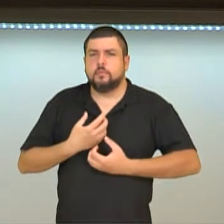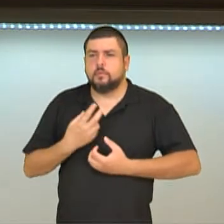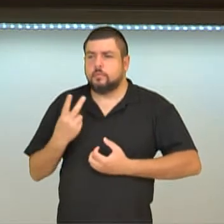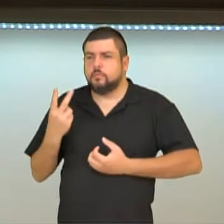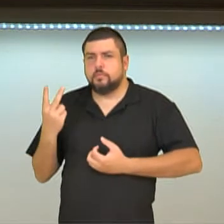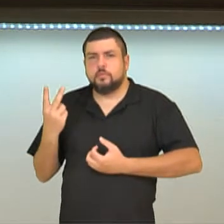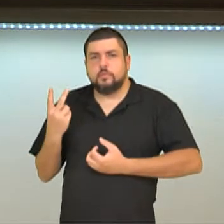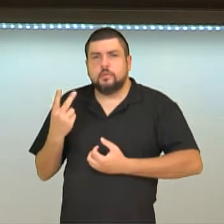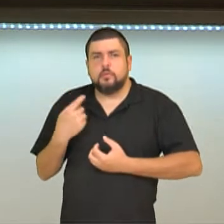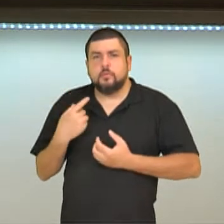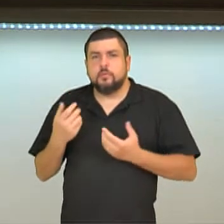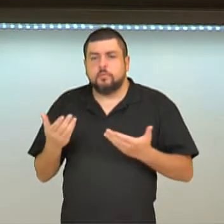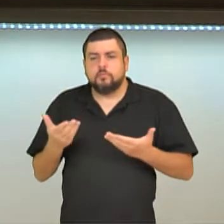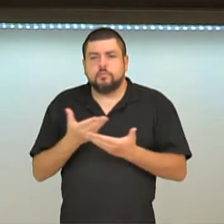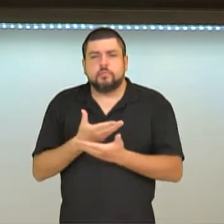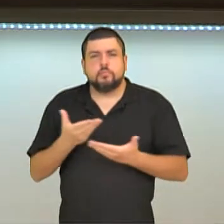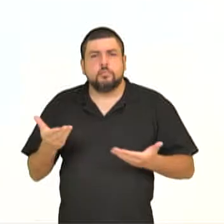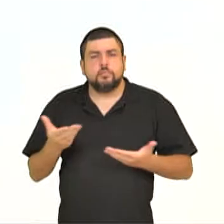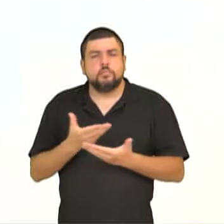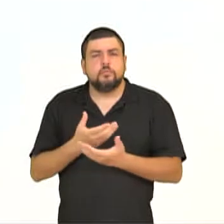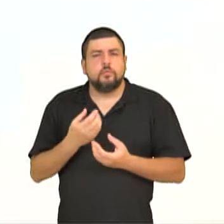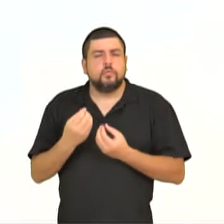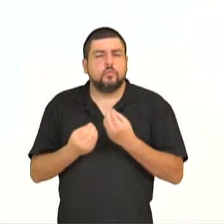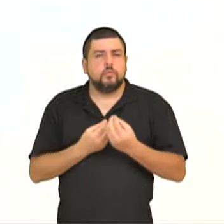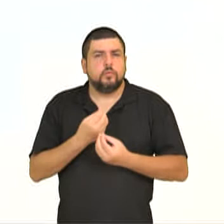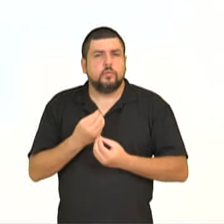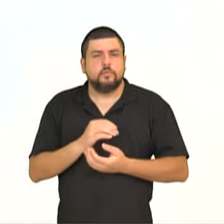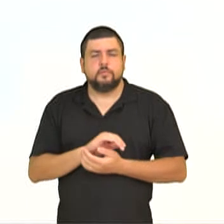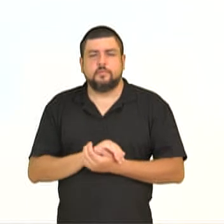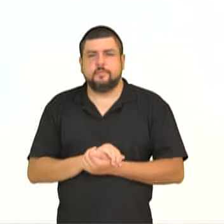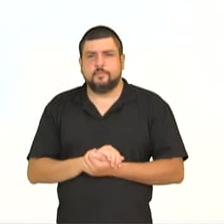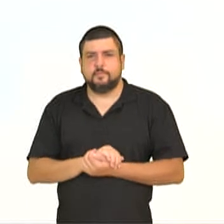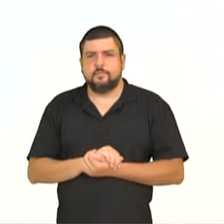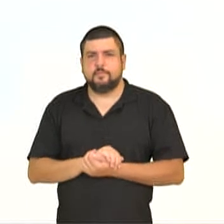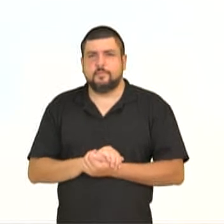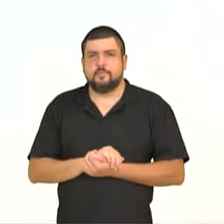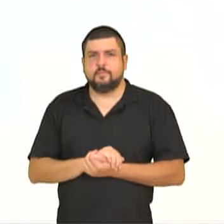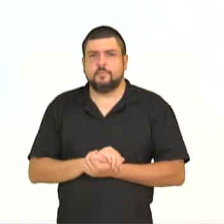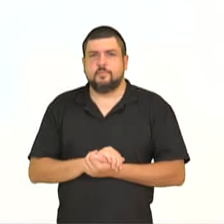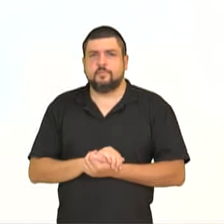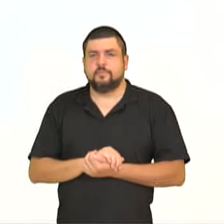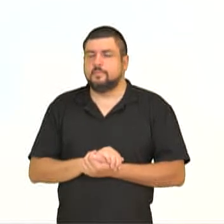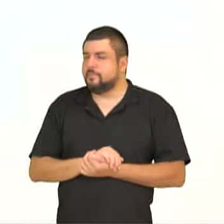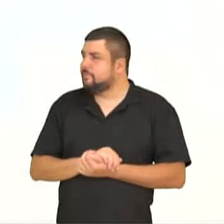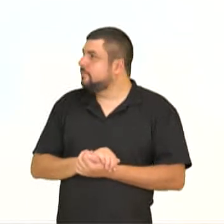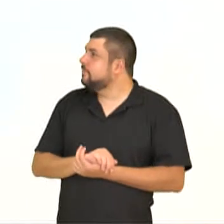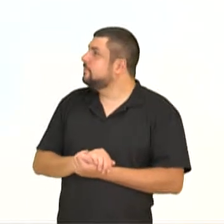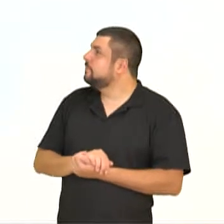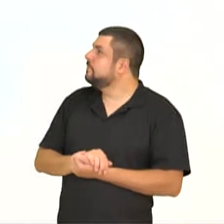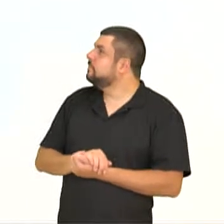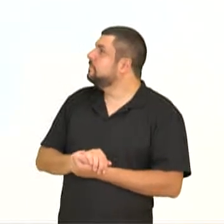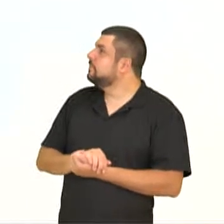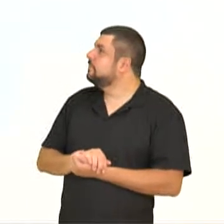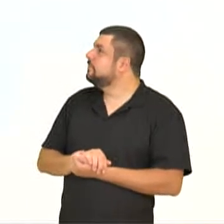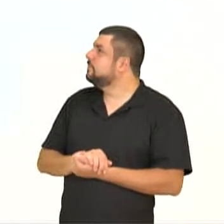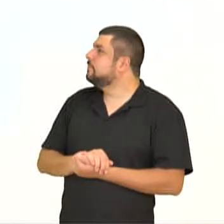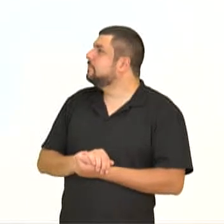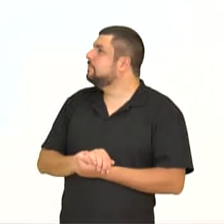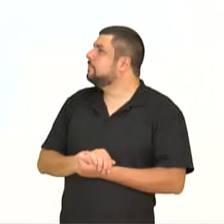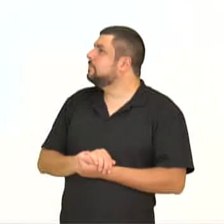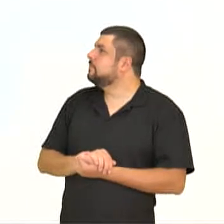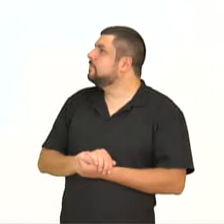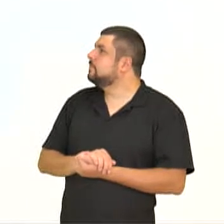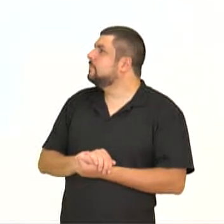poemas? Aqui. Selecciona algunos temas o expresiones que pueden sugerir